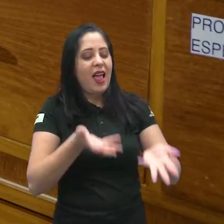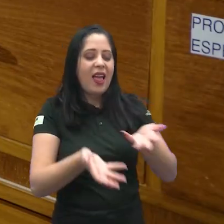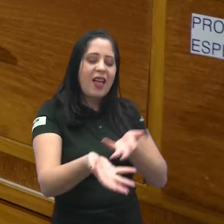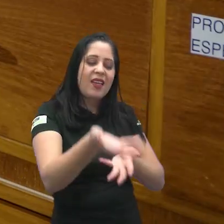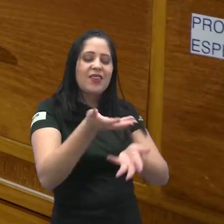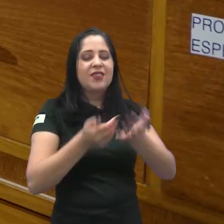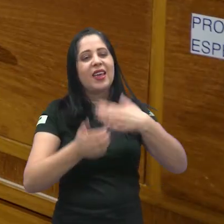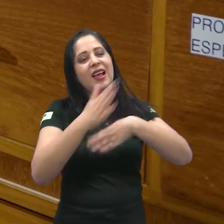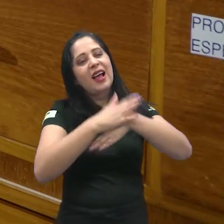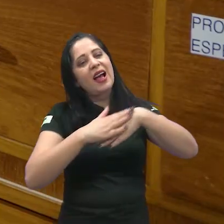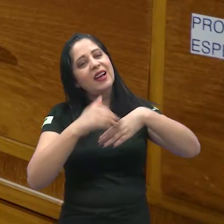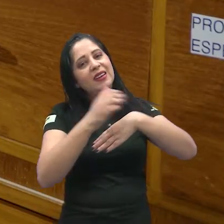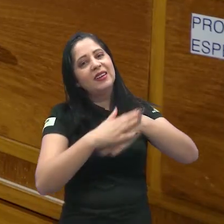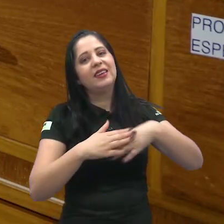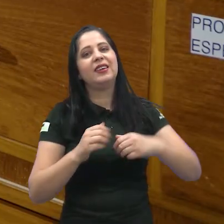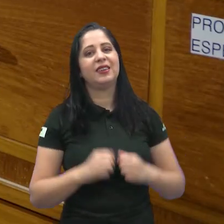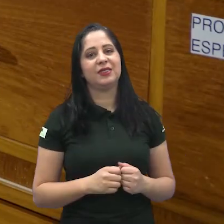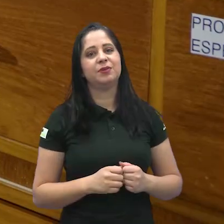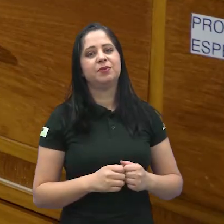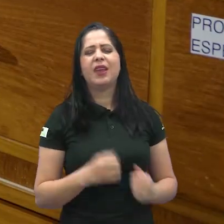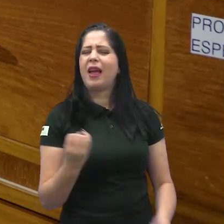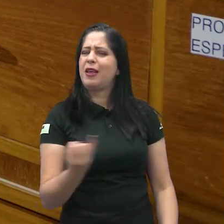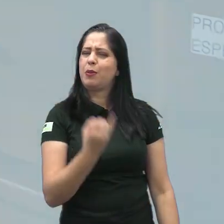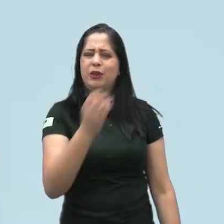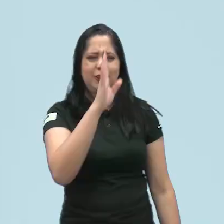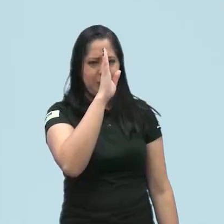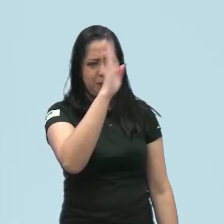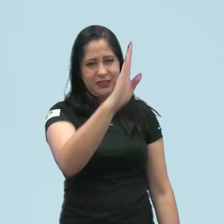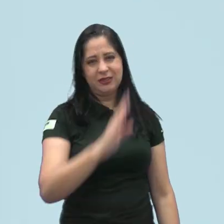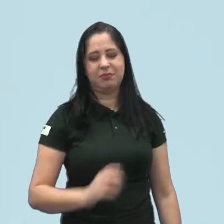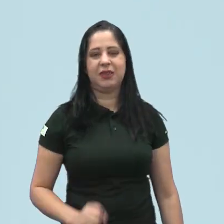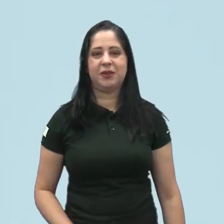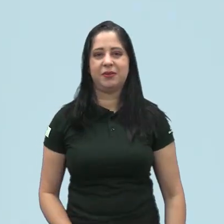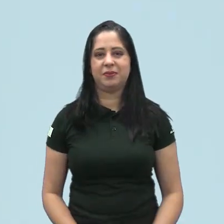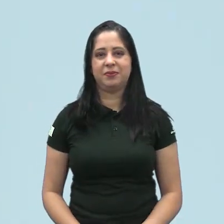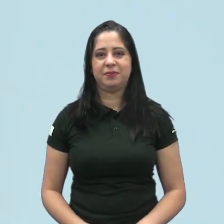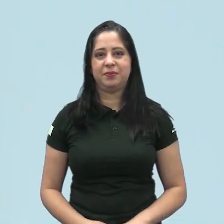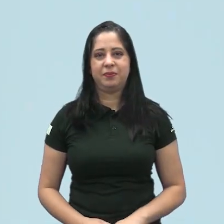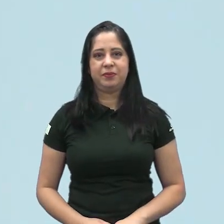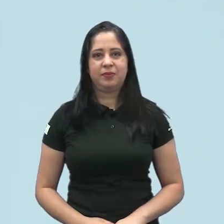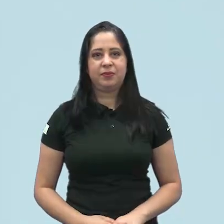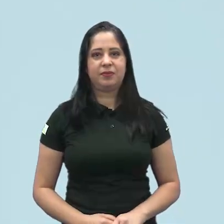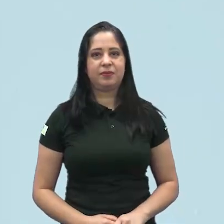de carinho, de afeto. Eu acho que isso é primordial.